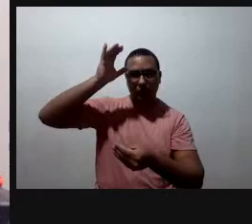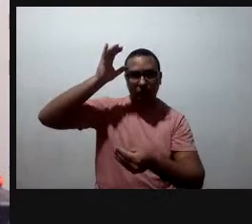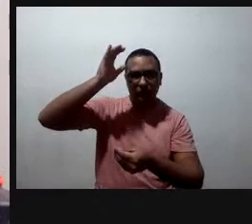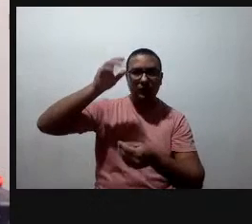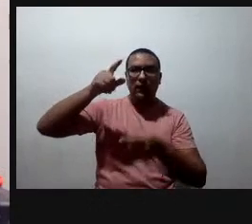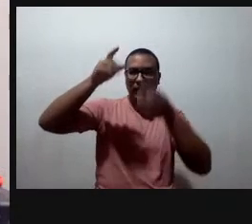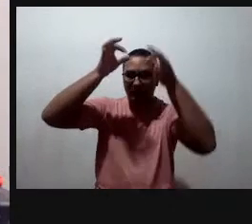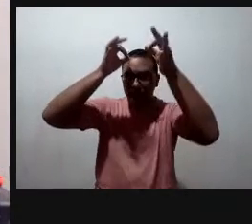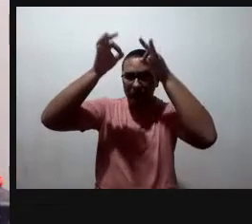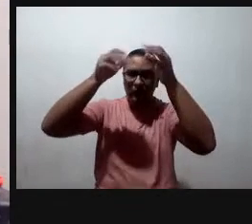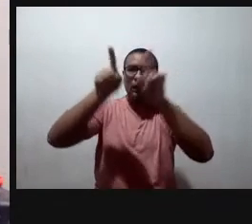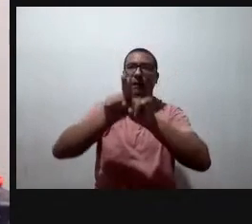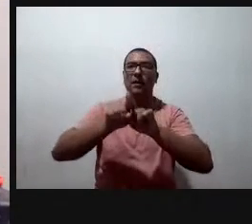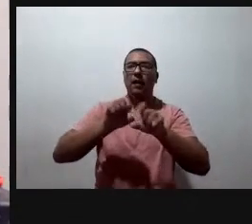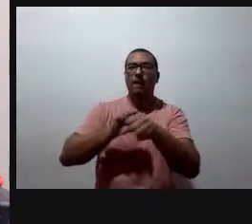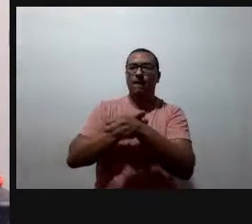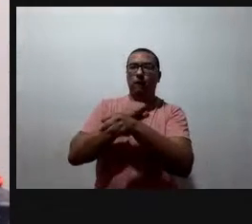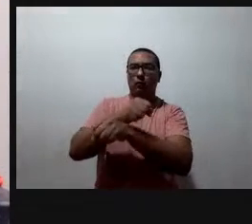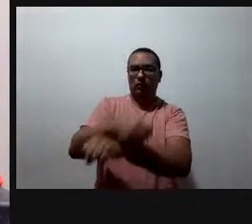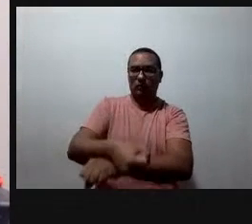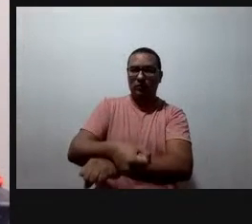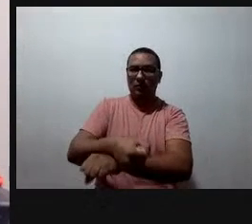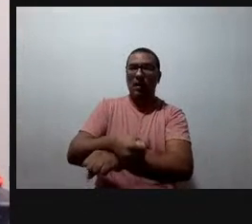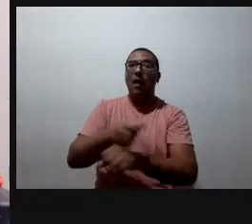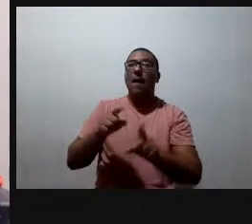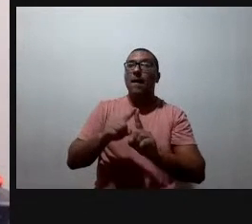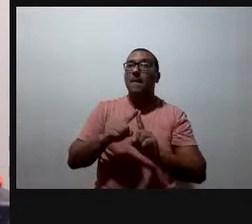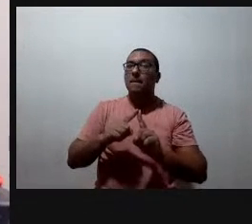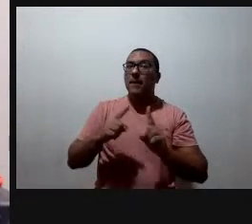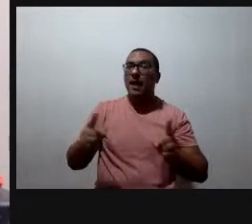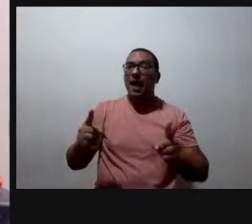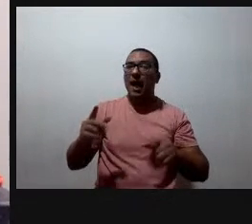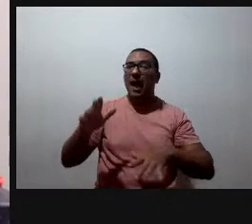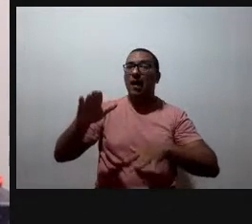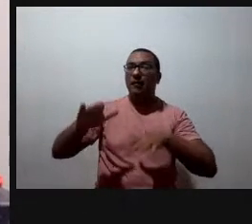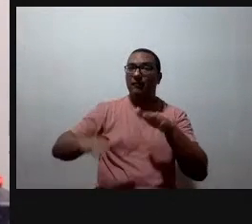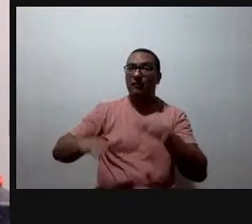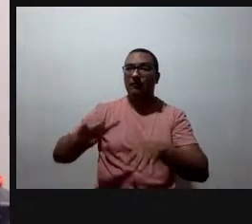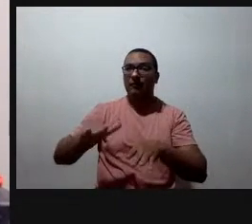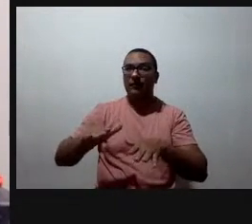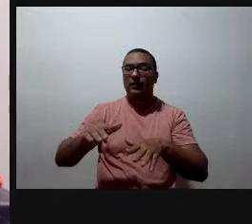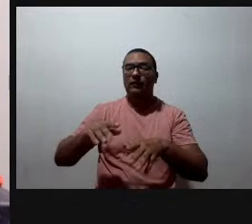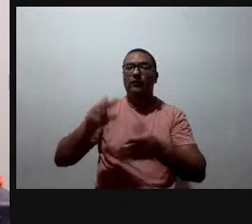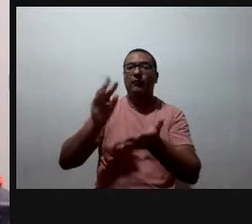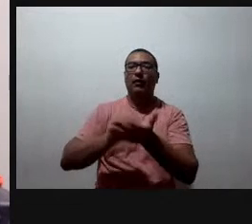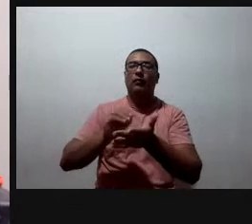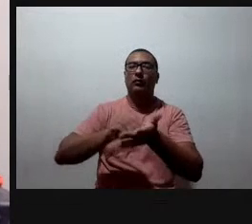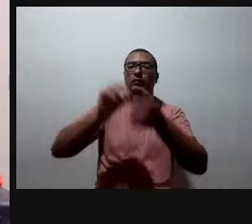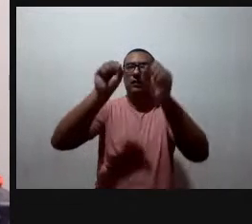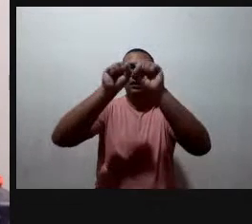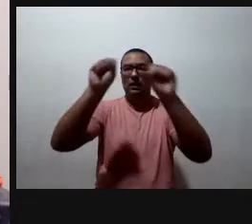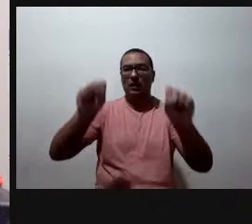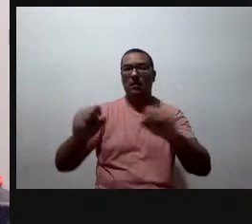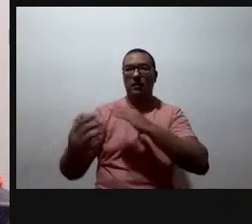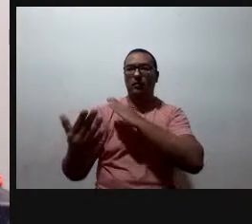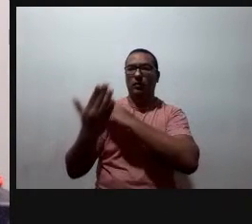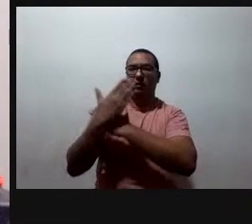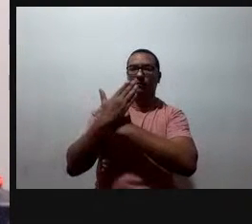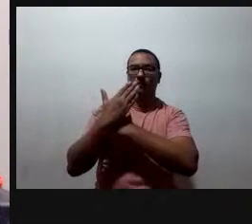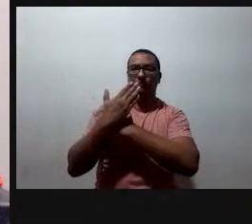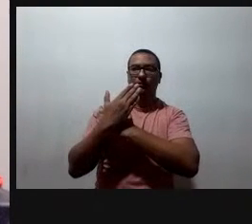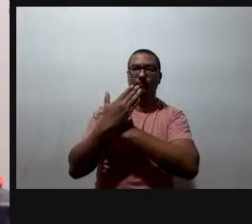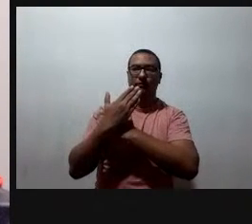Entretanto, a gente nem sempre, ou muitas vezes a gente não tem um sistema que nos ajuda. E o sistema,